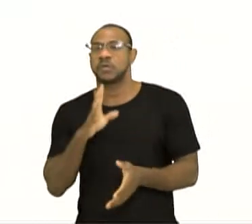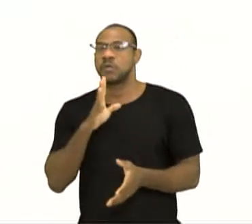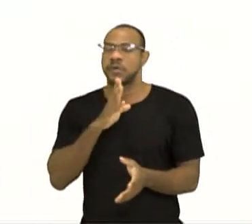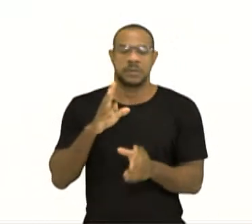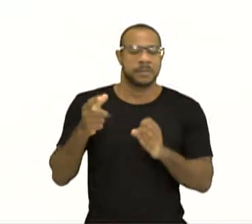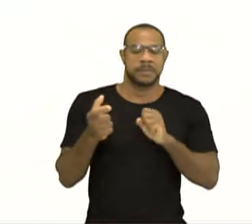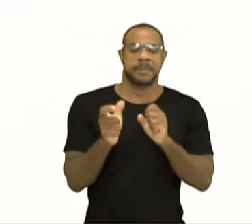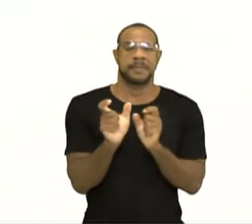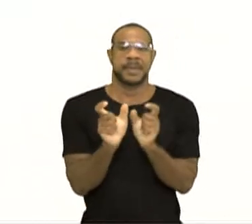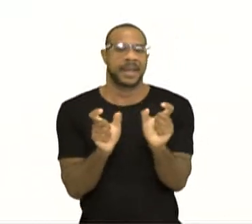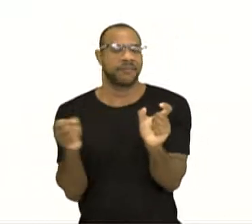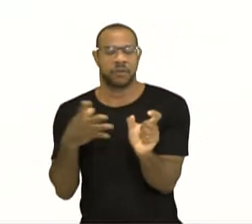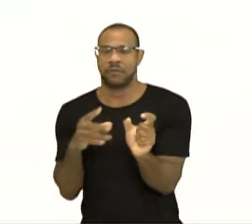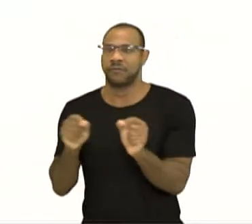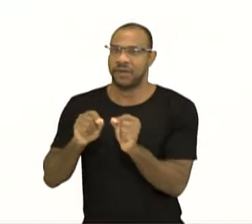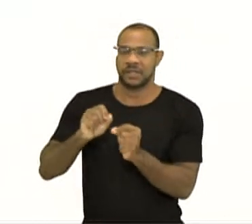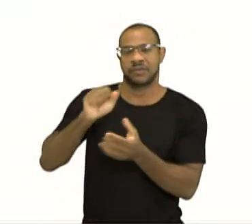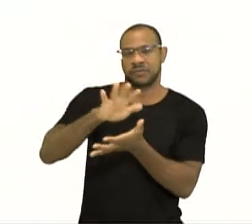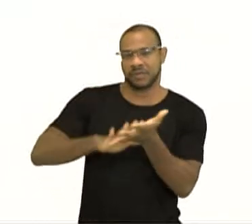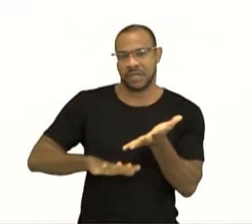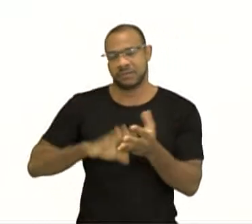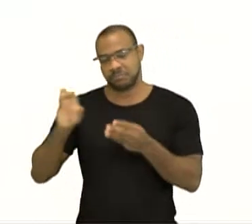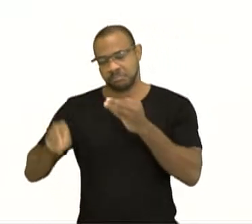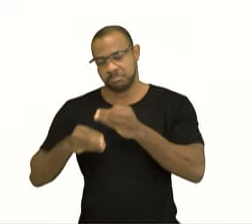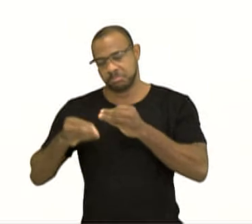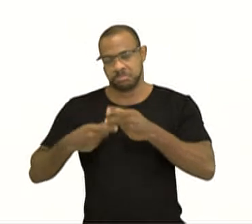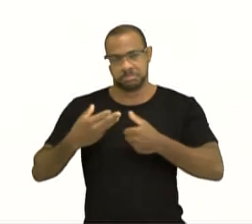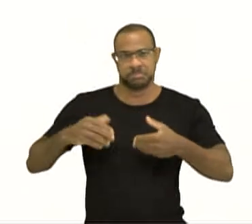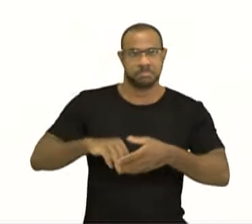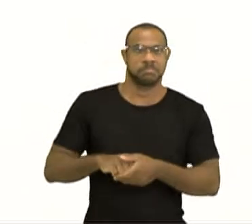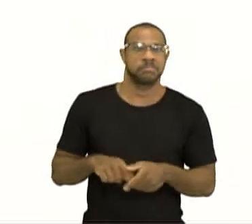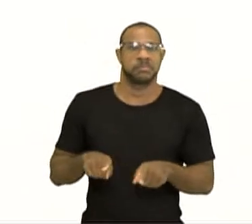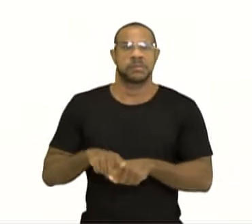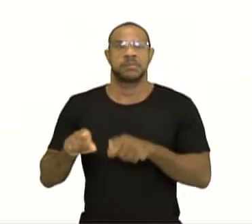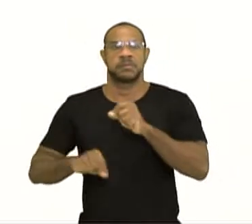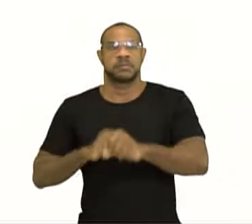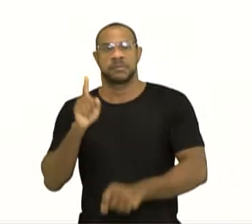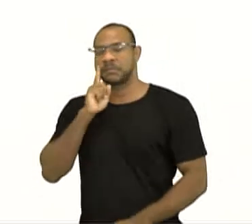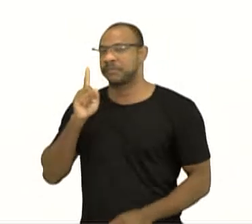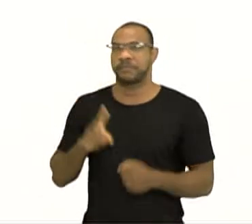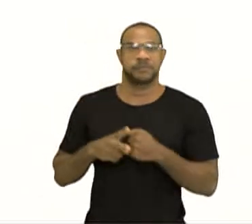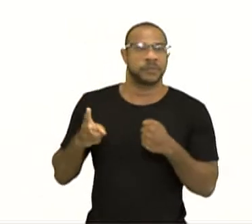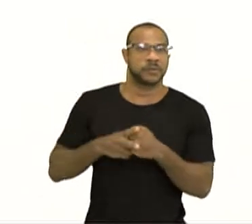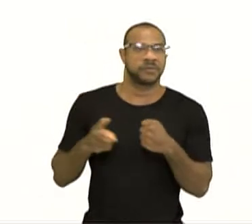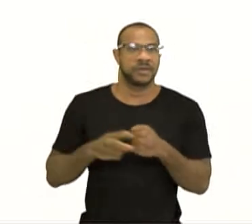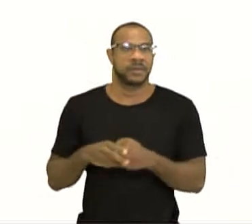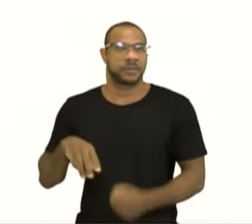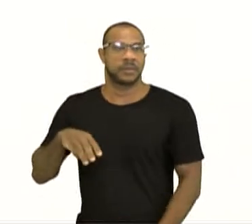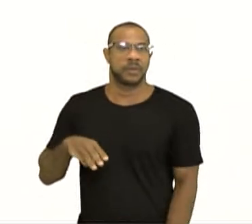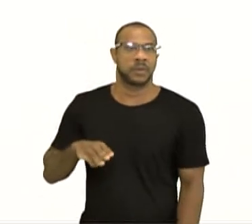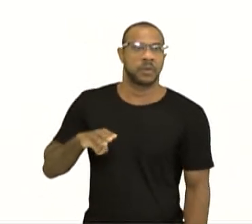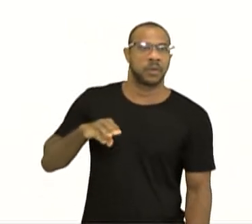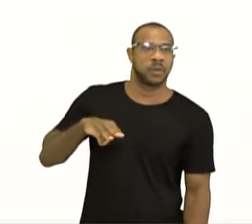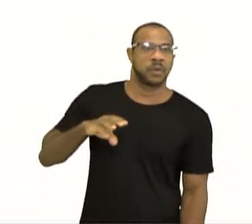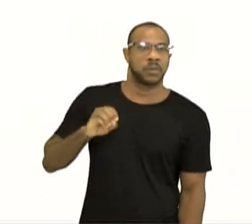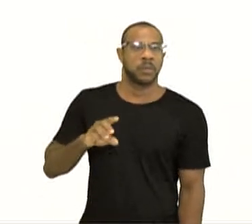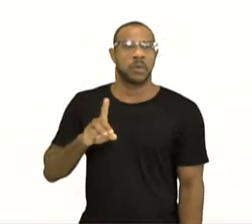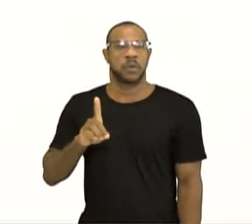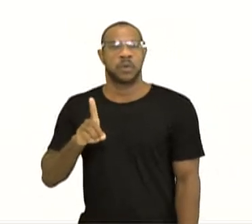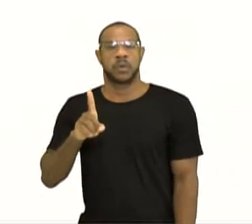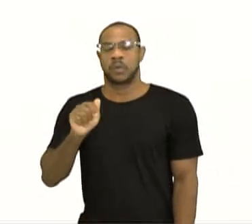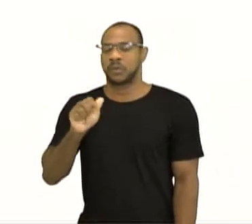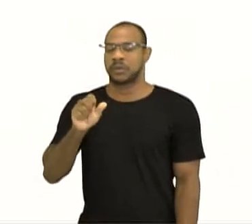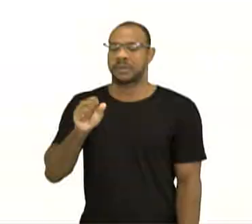novas, e vamos aqui focar um pouco nos verbos modais com o have, ok? A gente já vem falando bastante sobre os